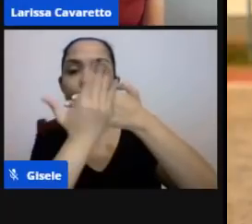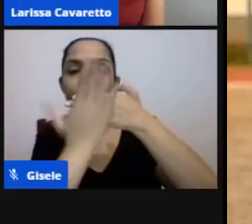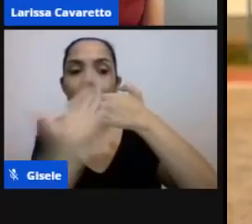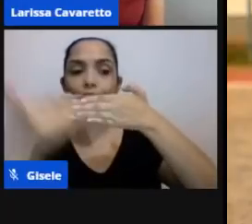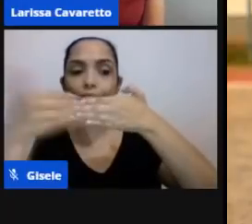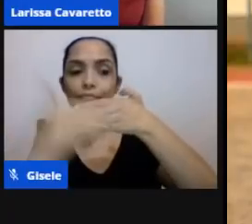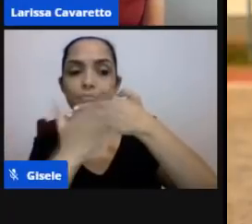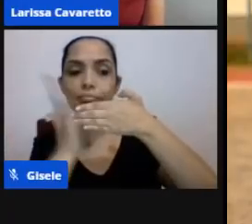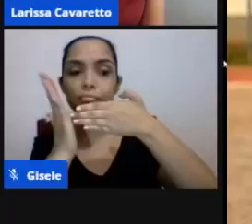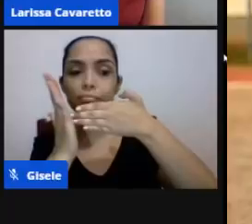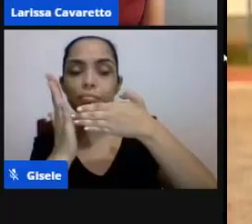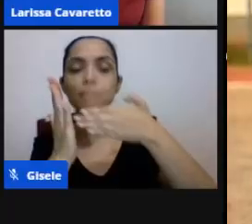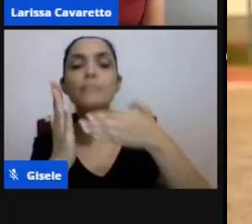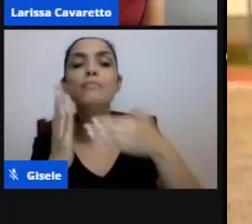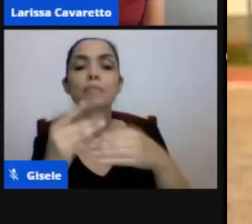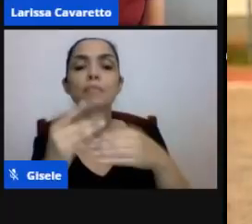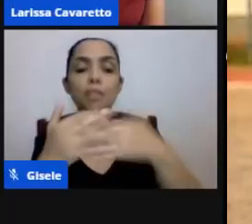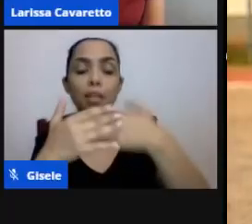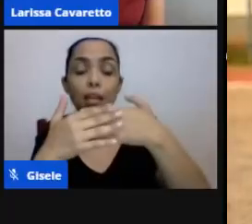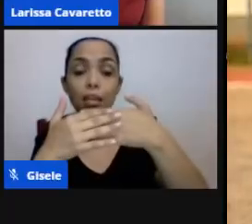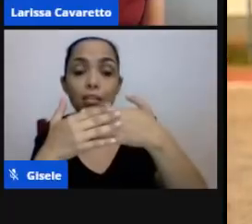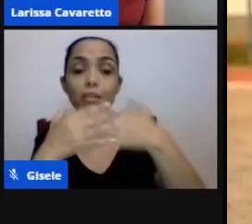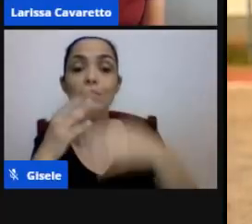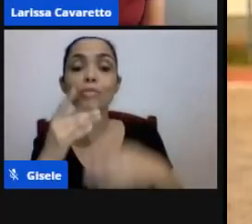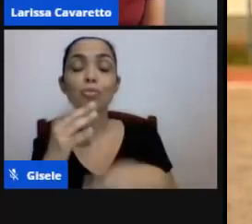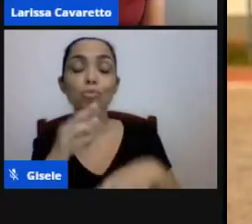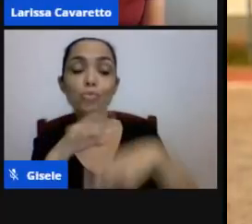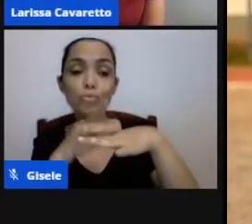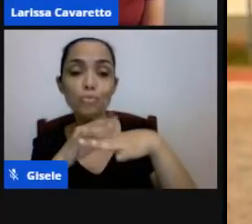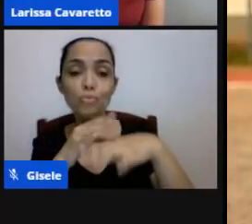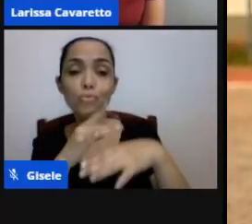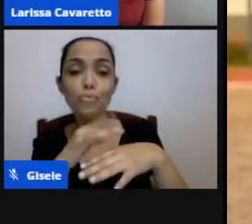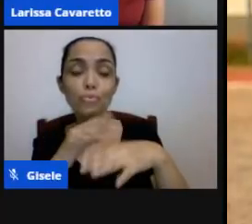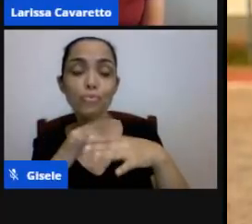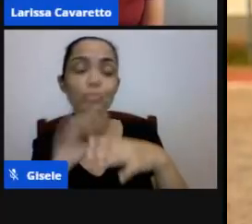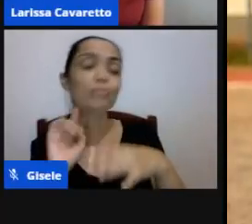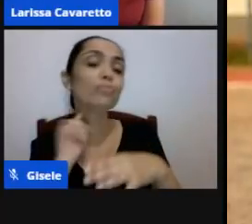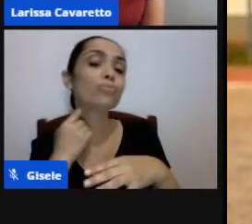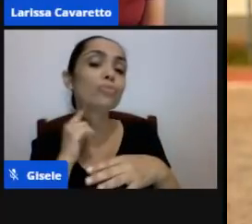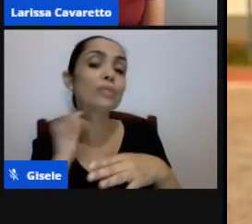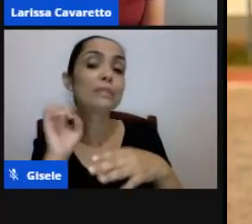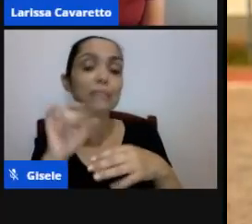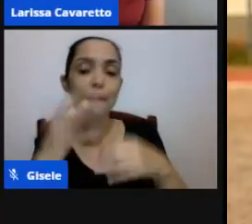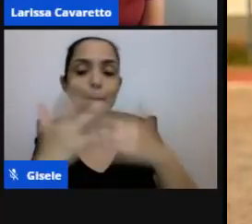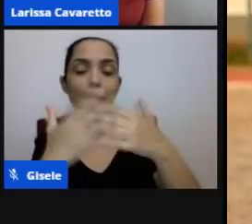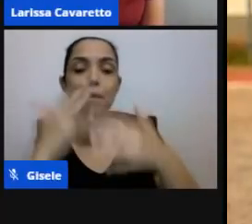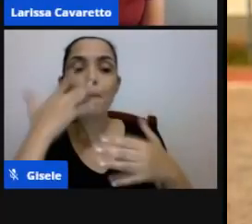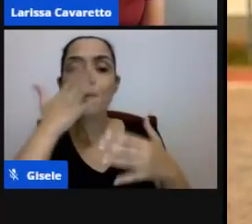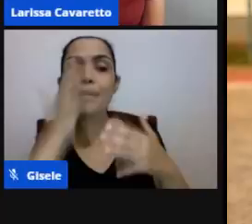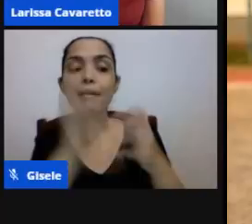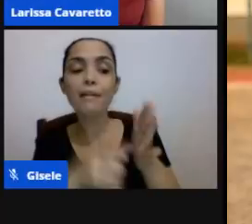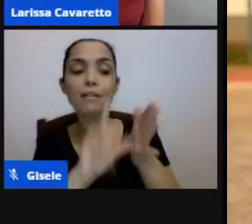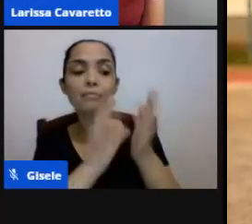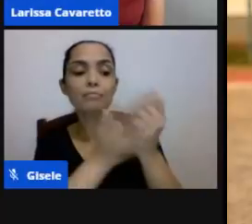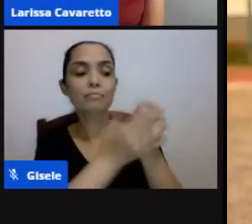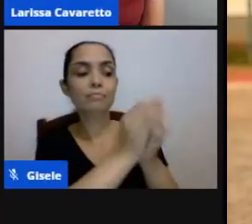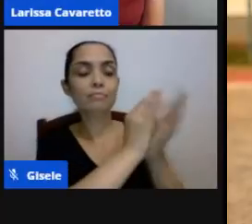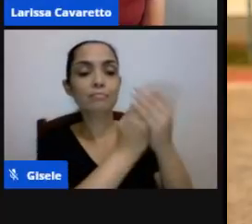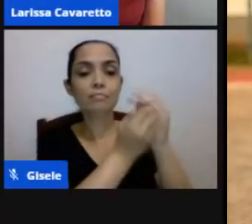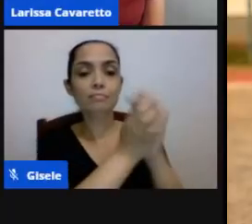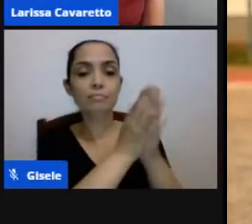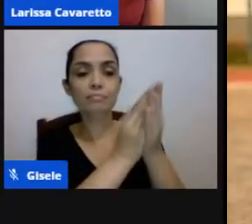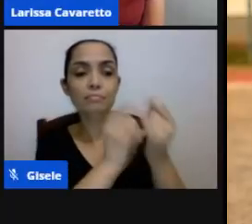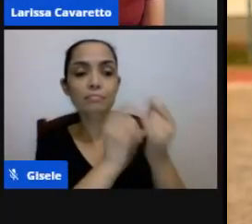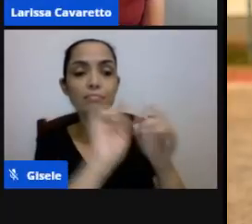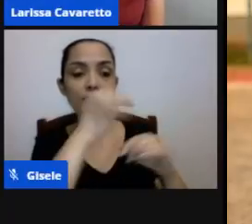essa área é contaminada. Se por um acidente você encostar na sua máscara, higienize as mãos logo em seguida.